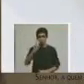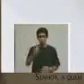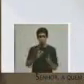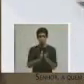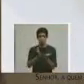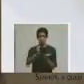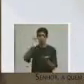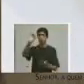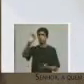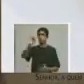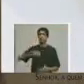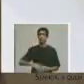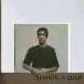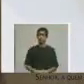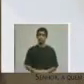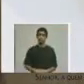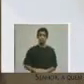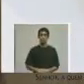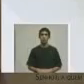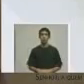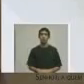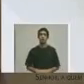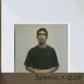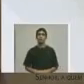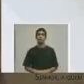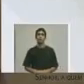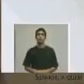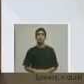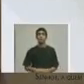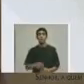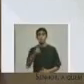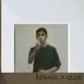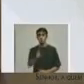teria vergonha de mostrar. Betânia, então quanto mais da igreja.